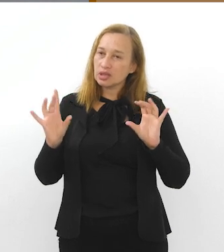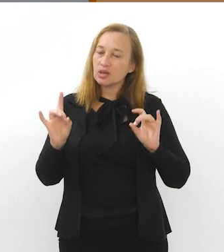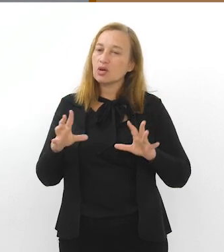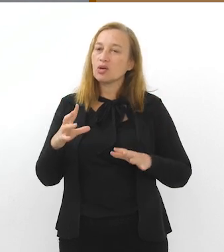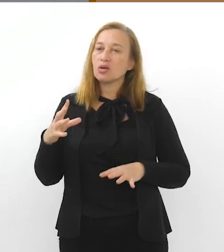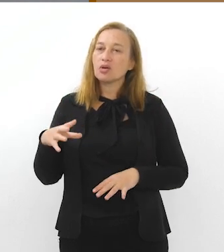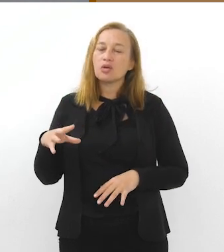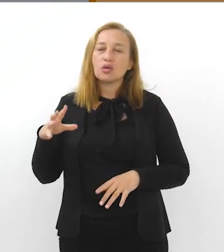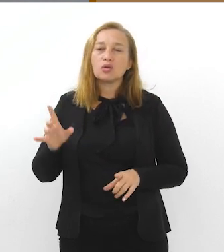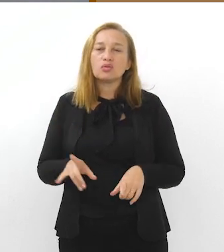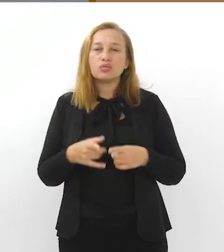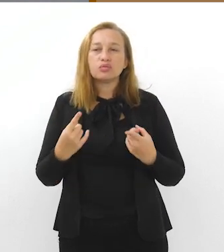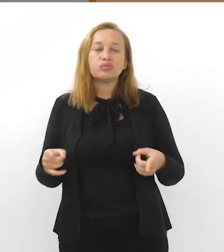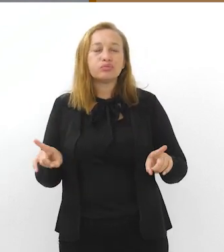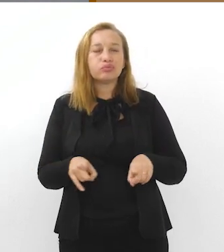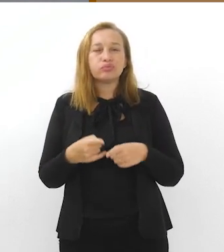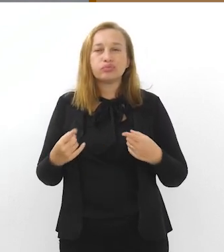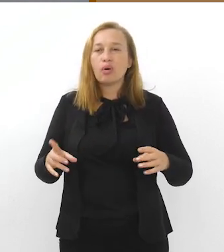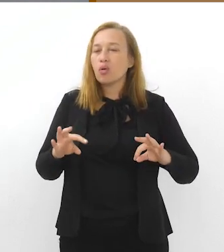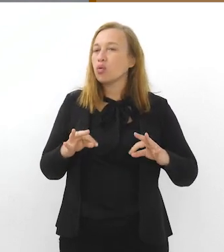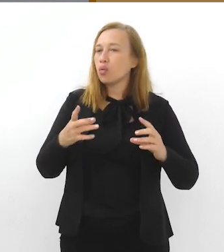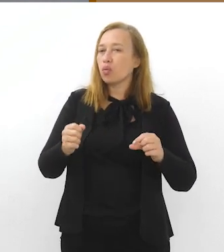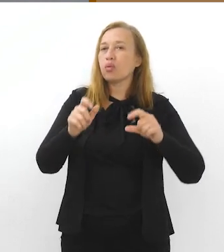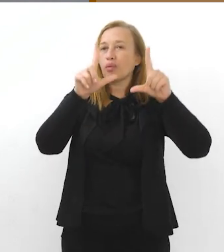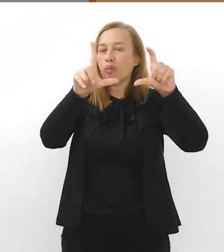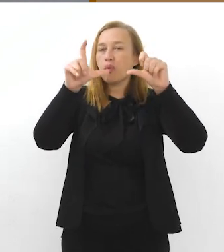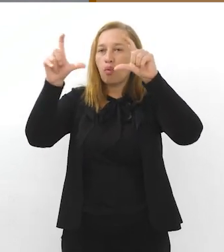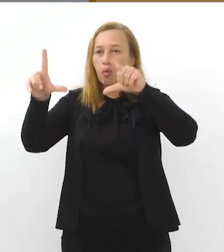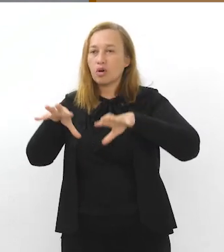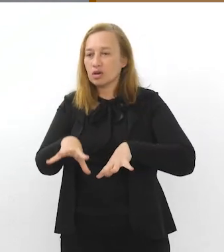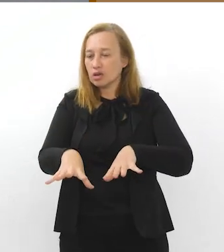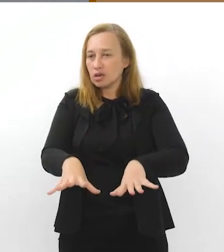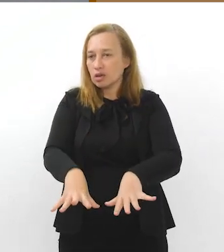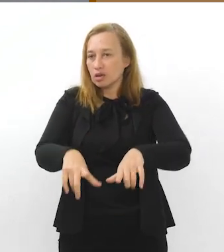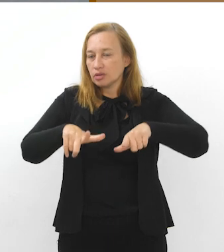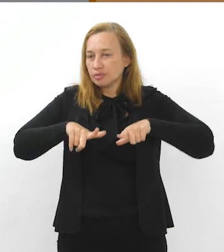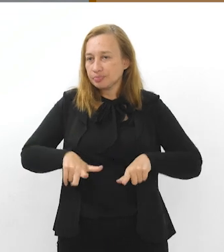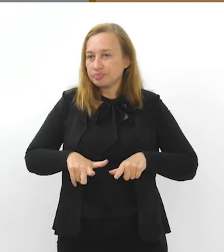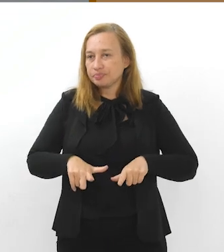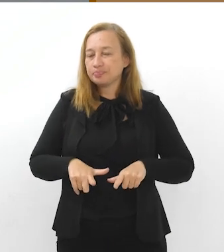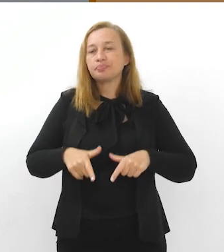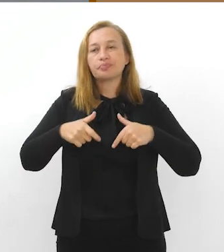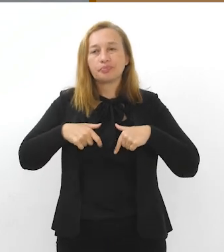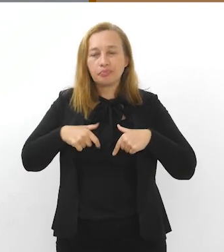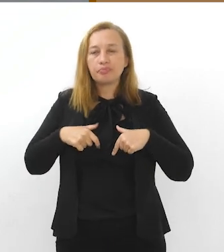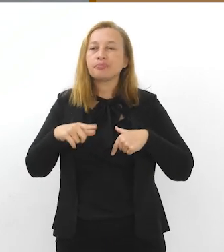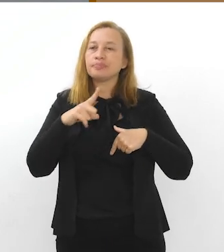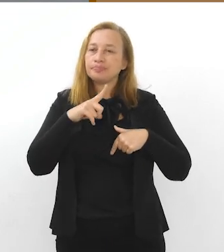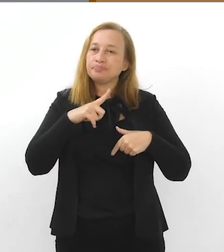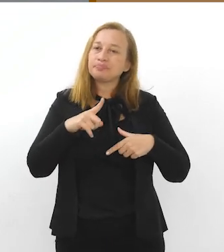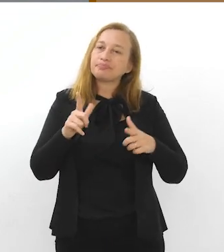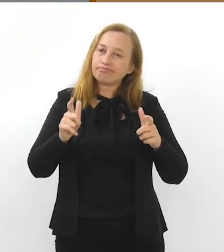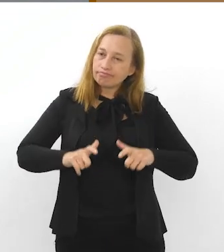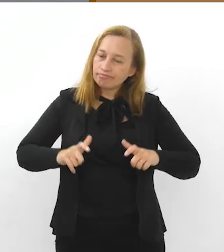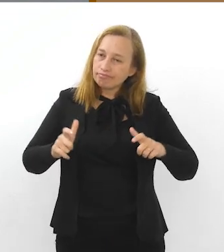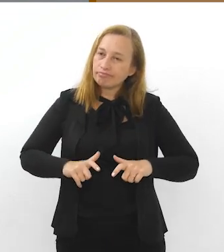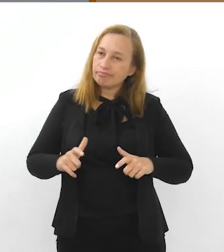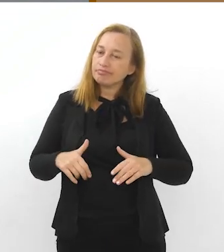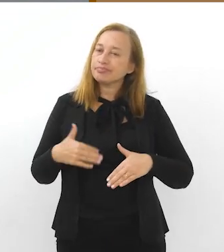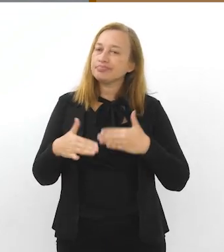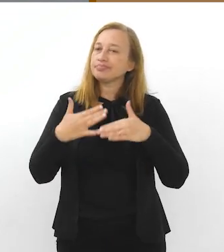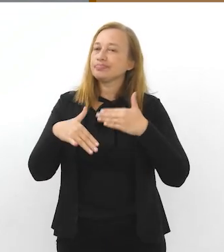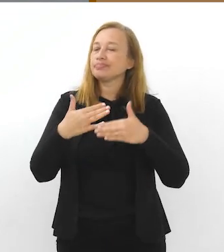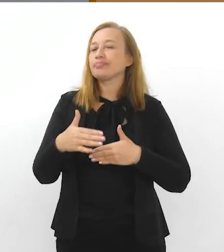eu coloco música, tem todos os meus certificados, tem todas as medalhas, né? E nesse canto eu